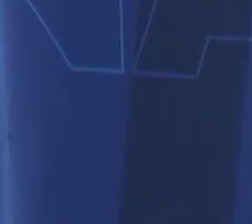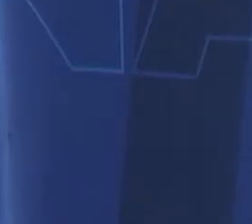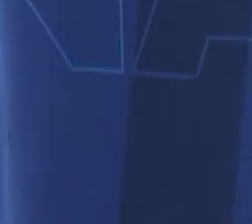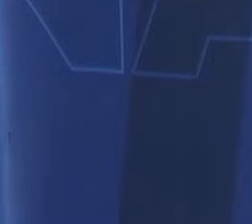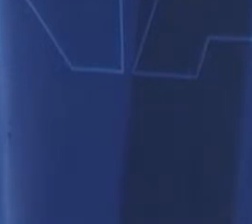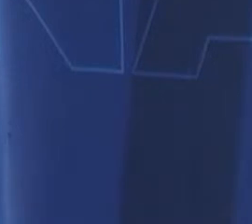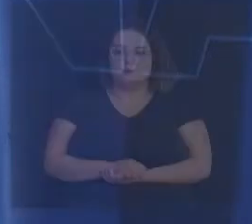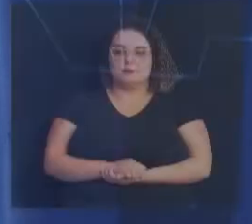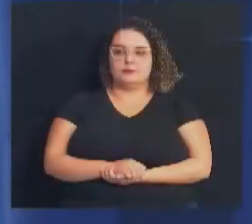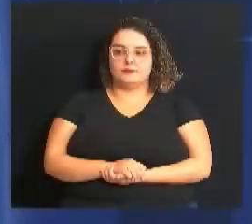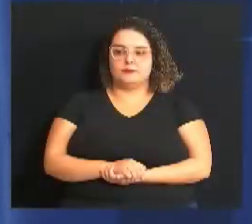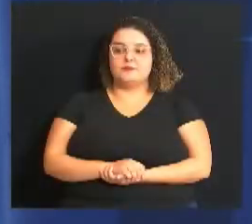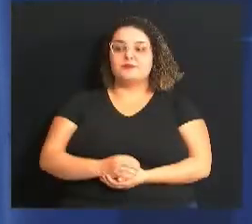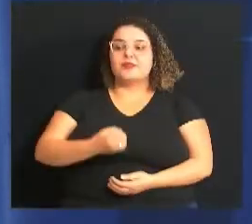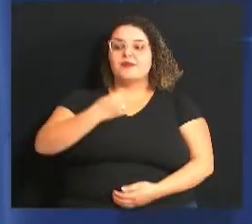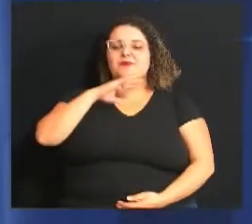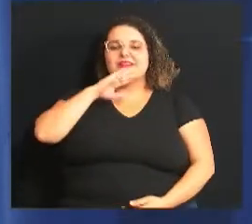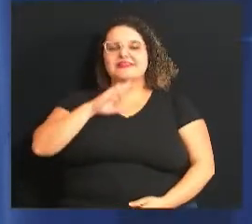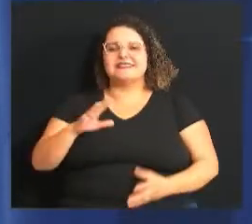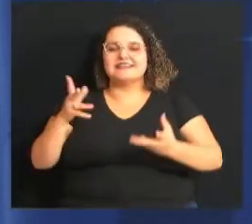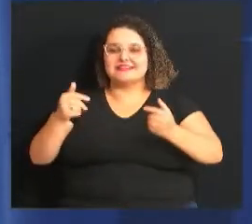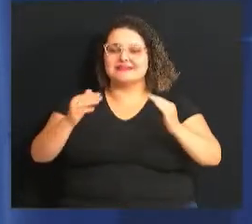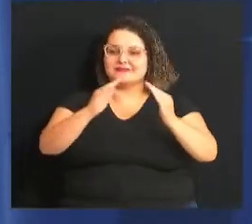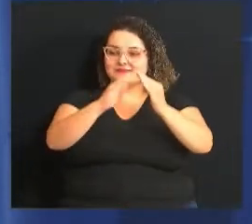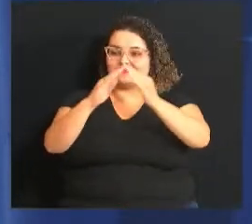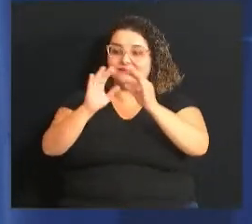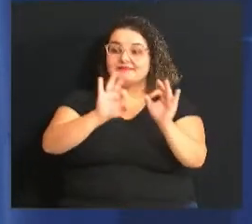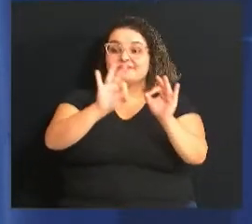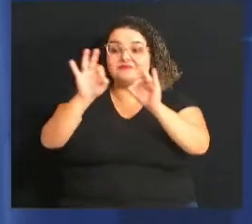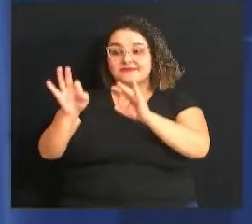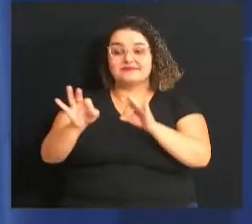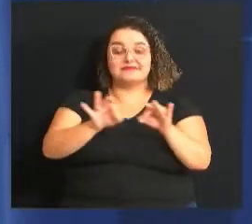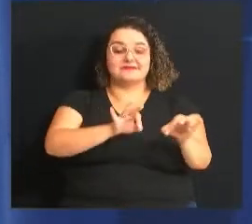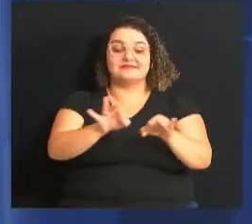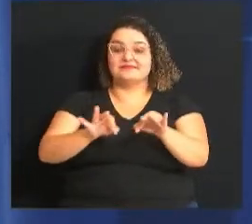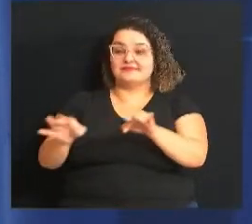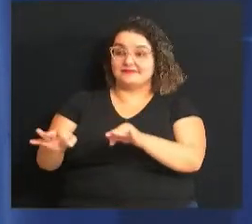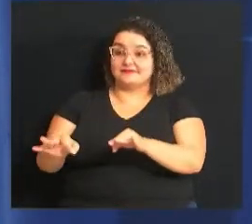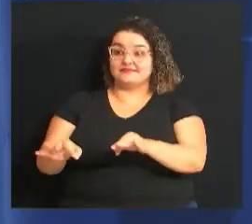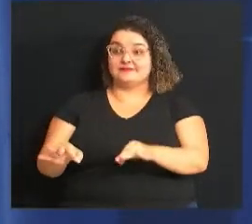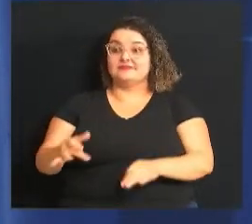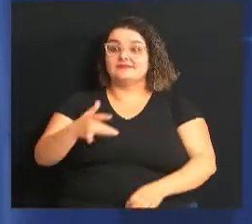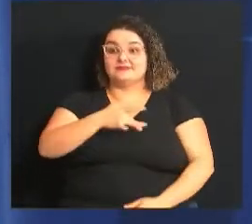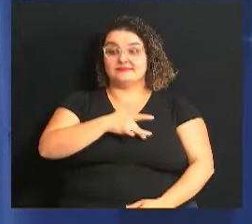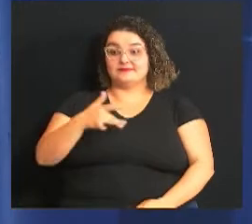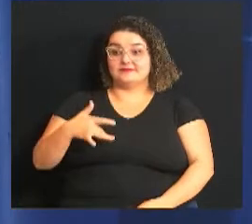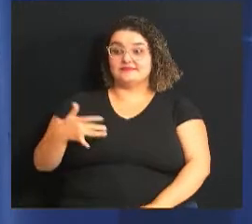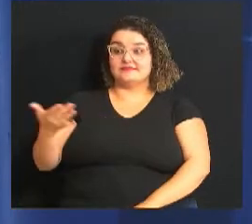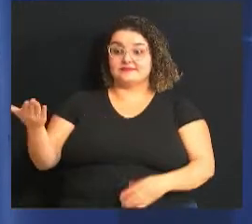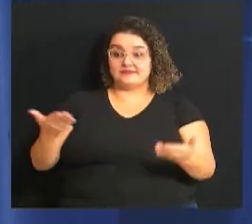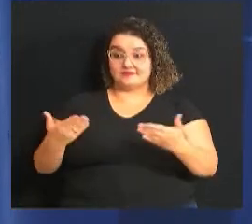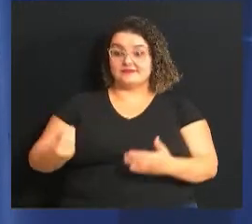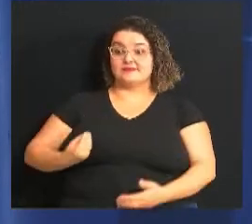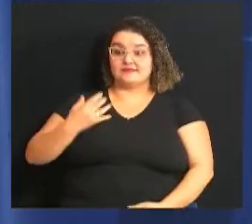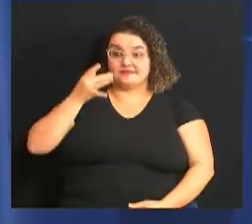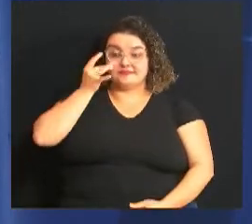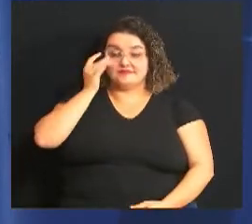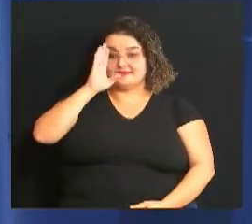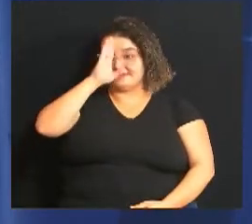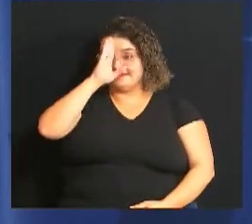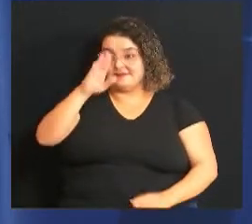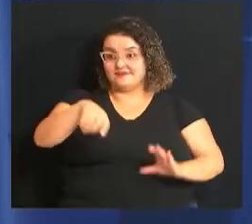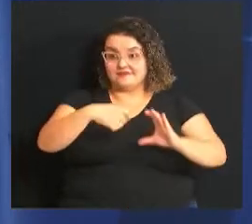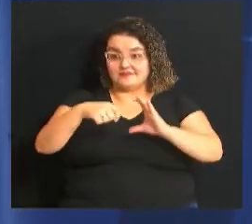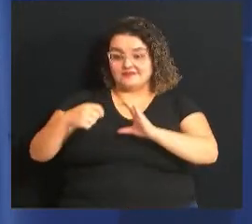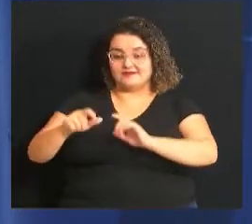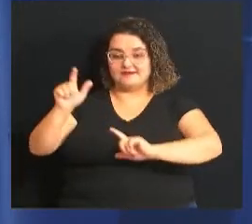Boa tarde, todo mundo aí de casa que está acompanhando aqui a programação Saúde Agora ao vivo, direto aqui dos estúdios da